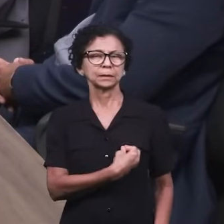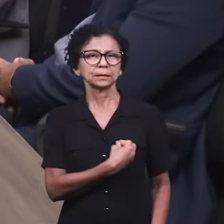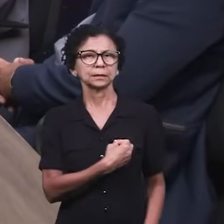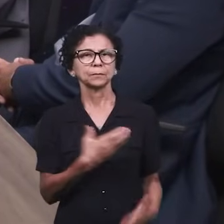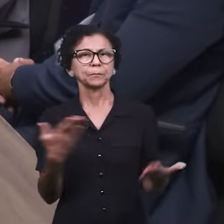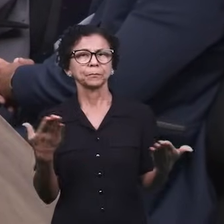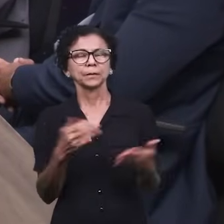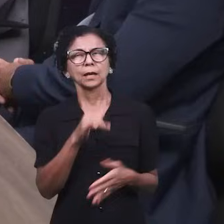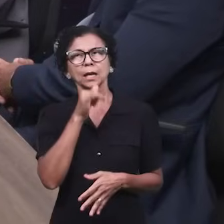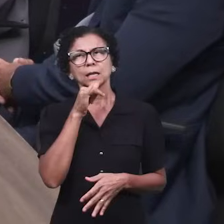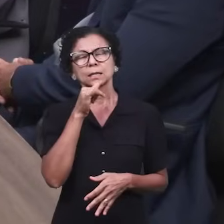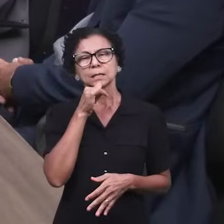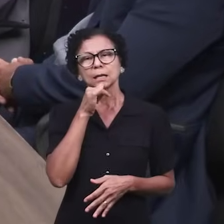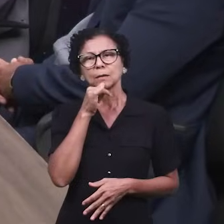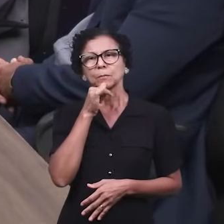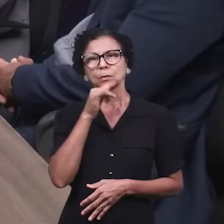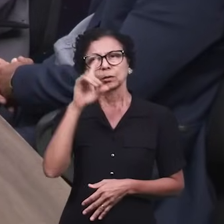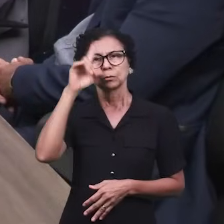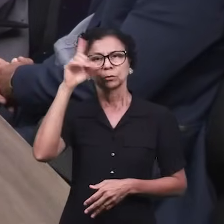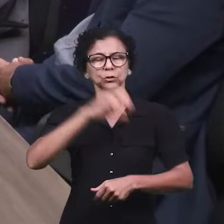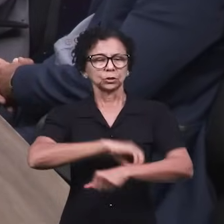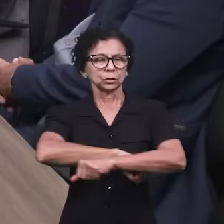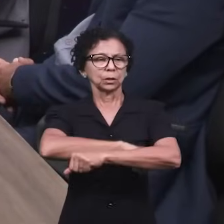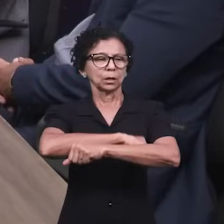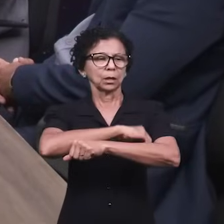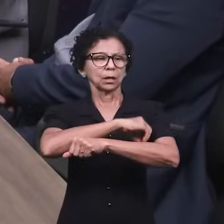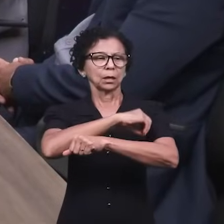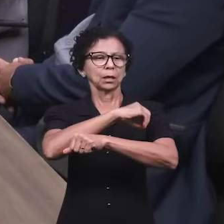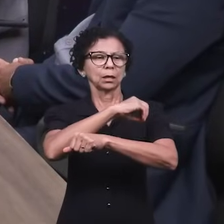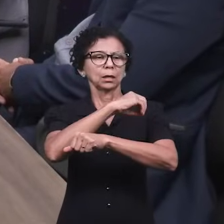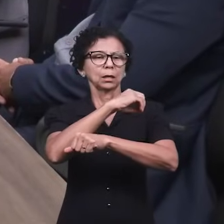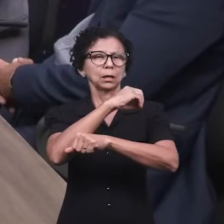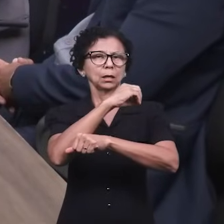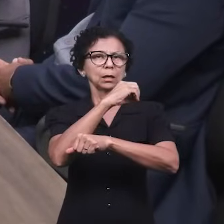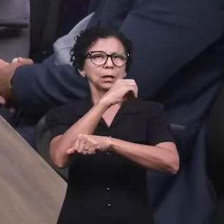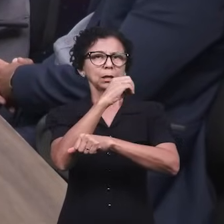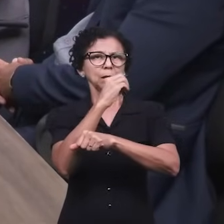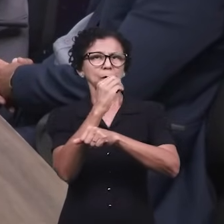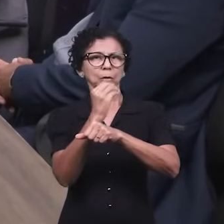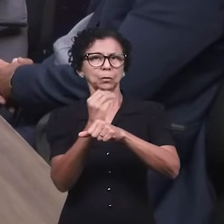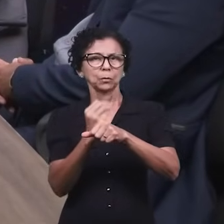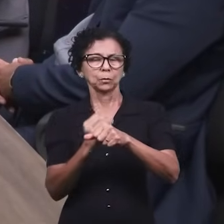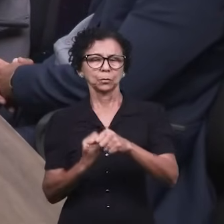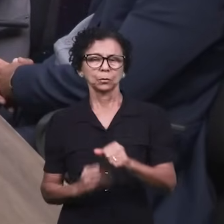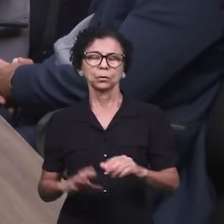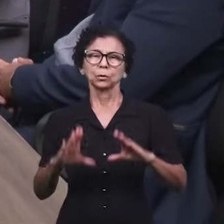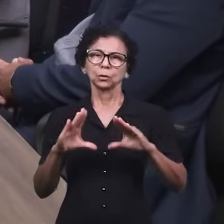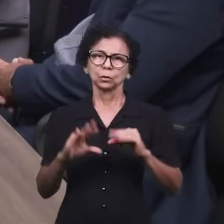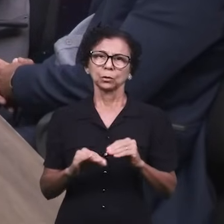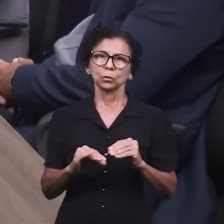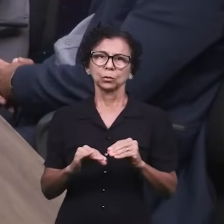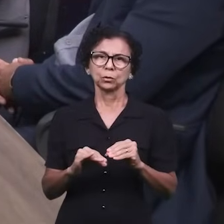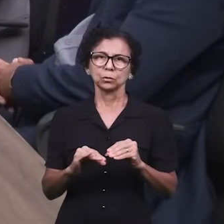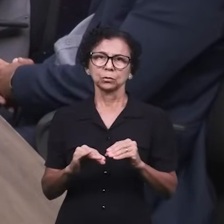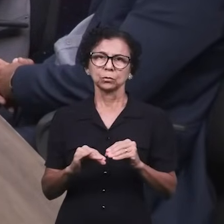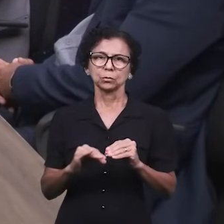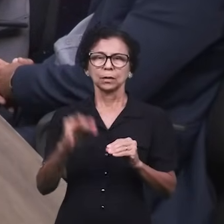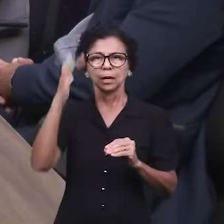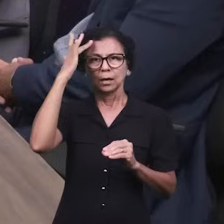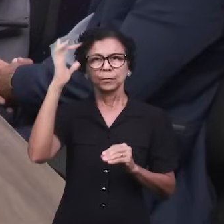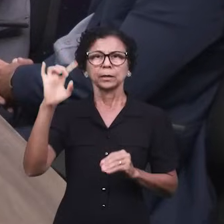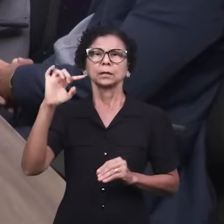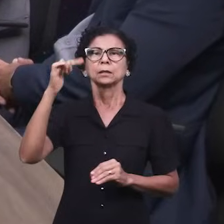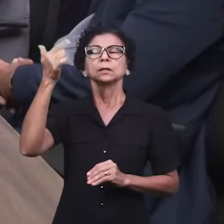dia hoje, ele amanhece e anoitece. Mas amanhã nós teremos um outro dia que vai amanhecer e vai anoitecer. Então tudo é